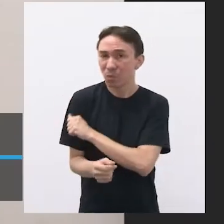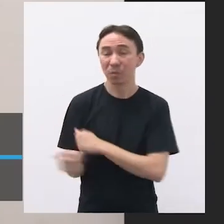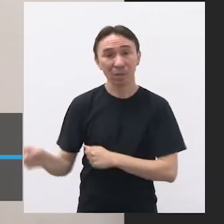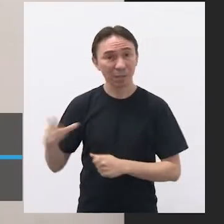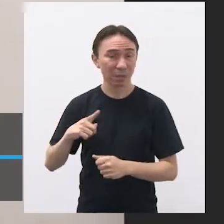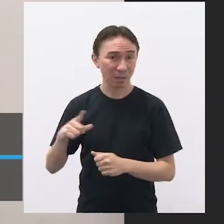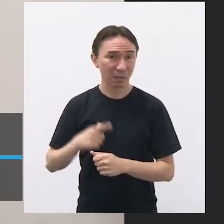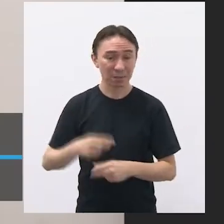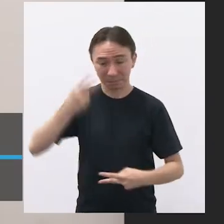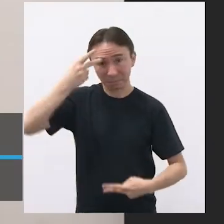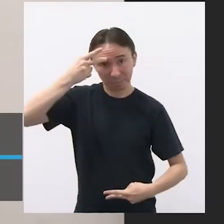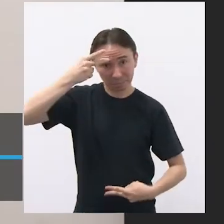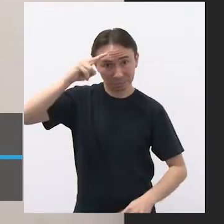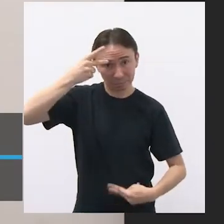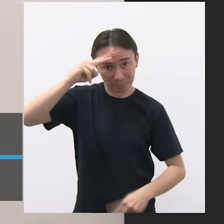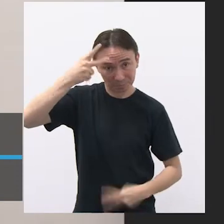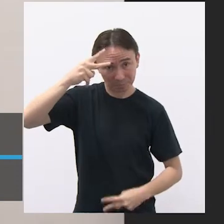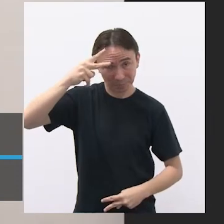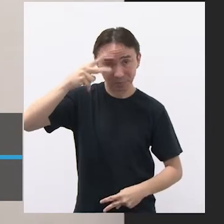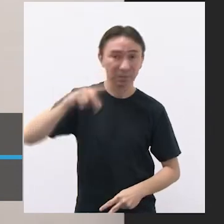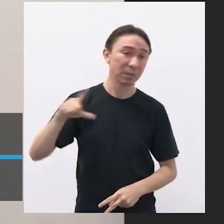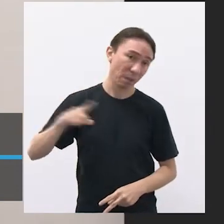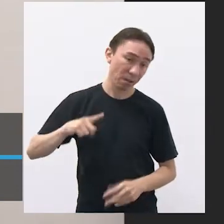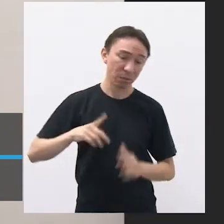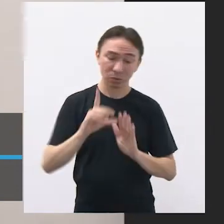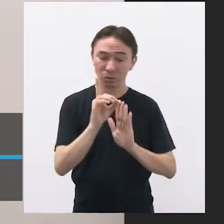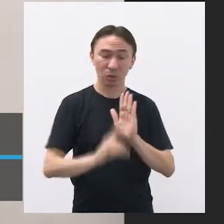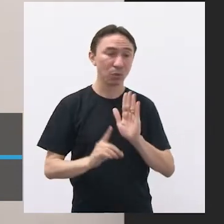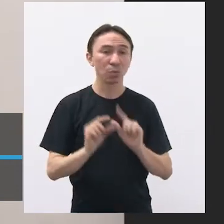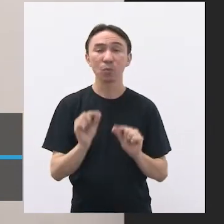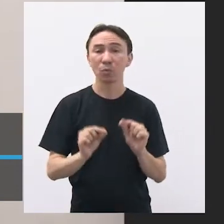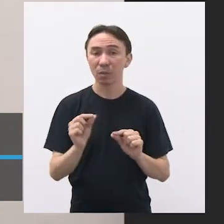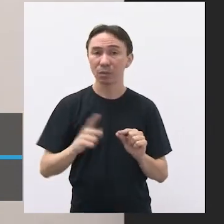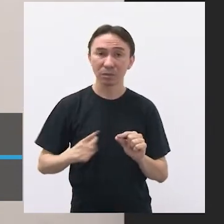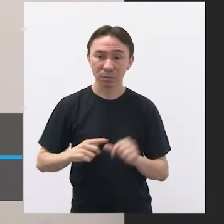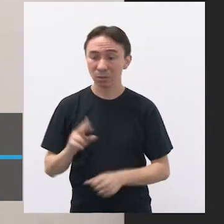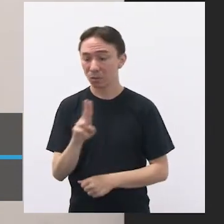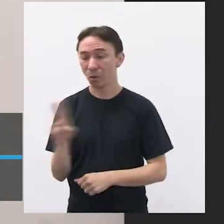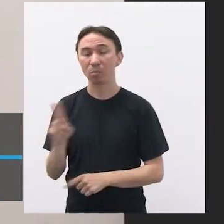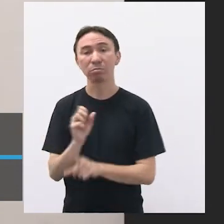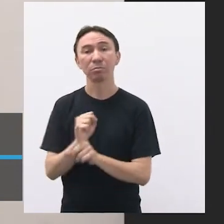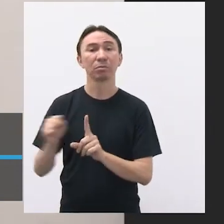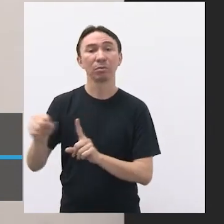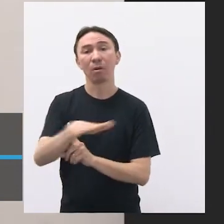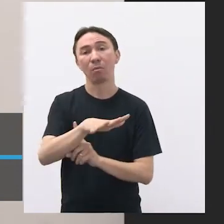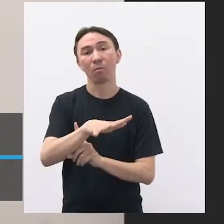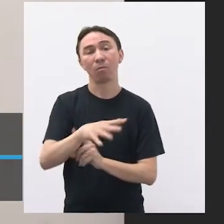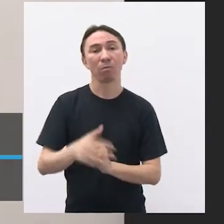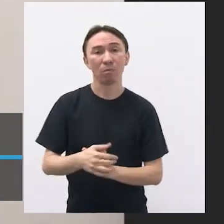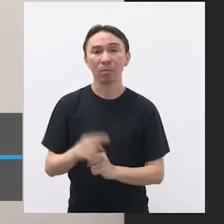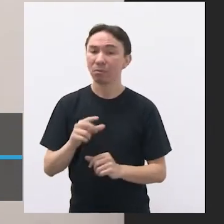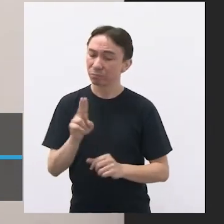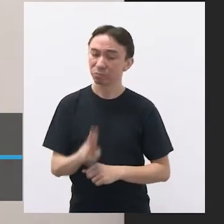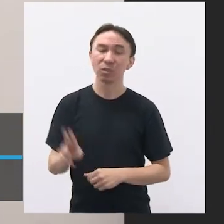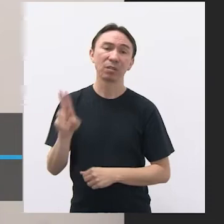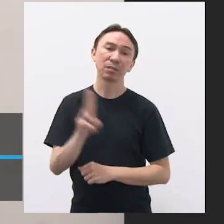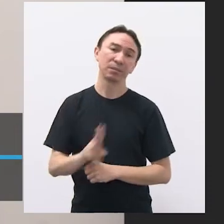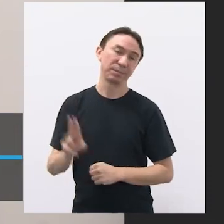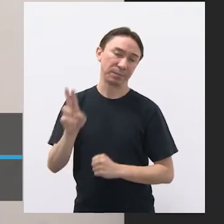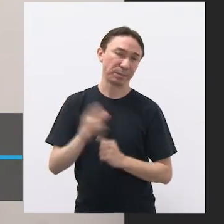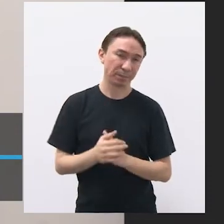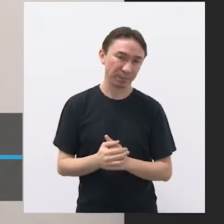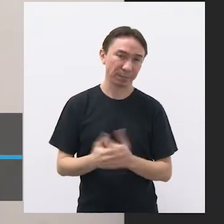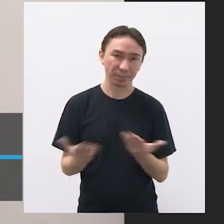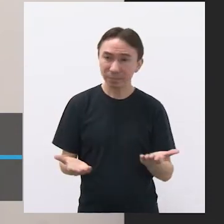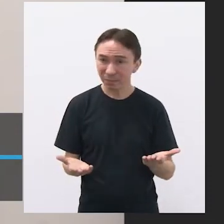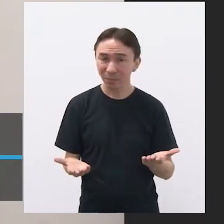possuem o direito de utilizarem nome social no âmbito escolar. Tá? E aí, por que eu trago isso? Para lembrar vocês que não